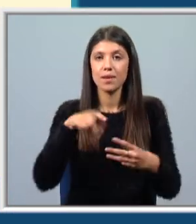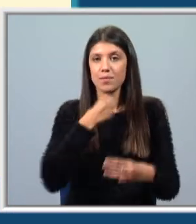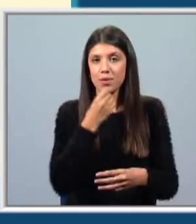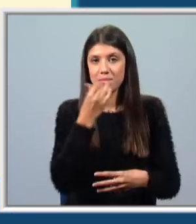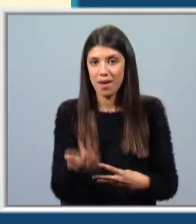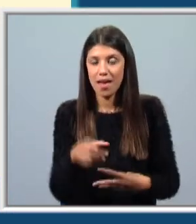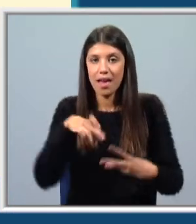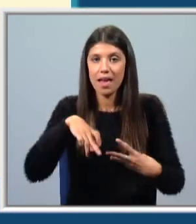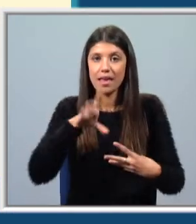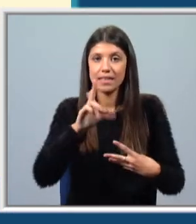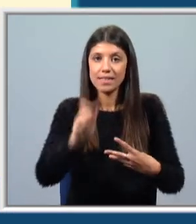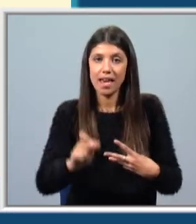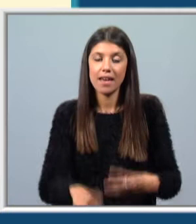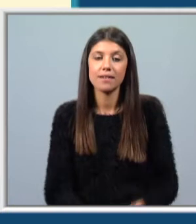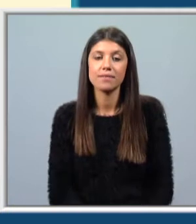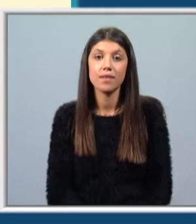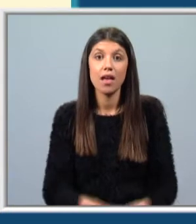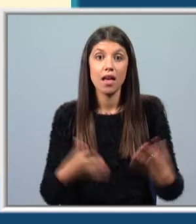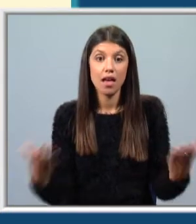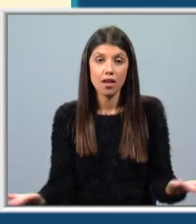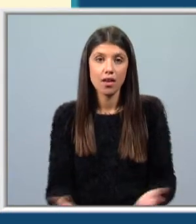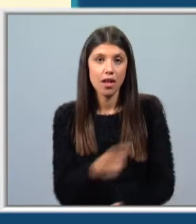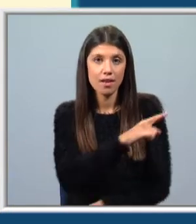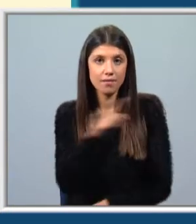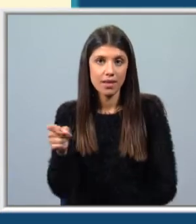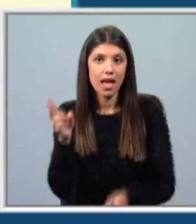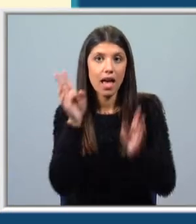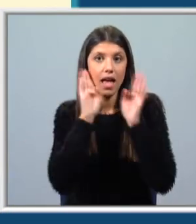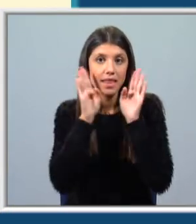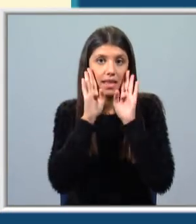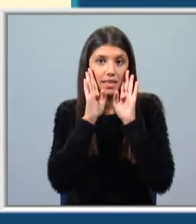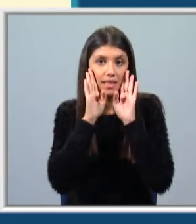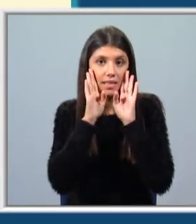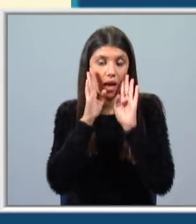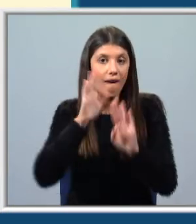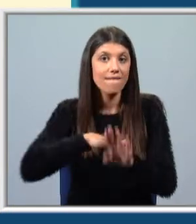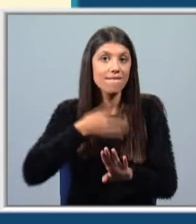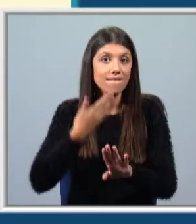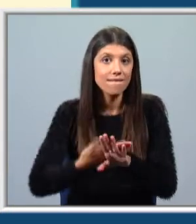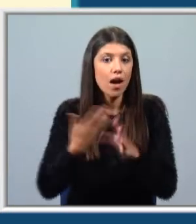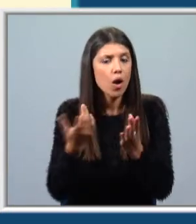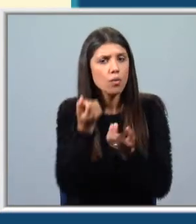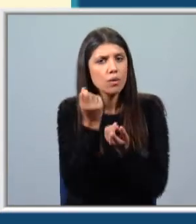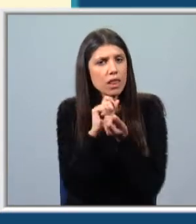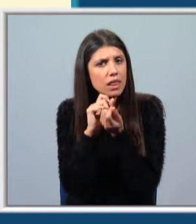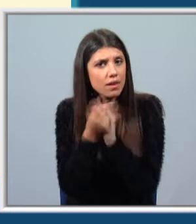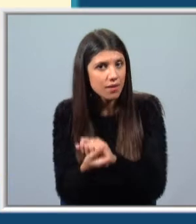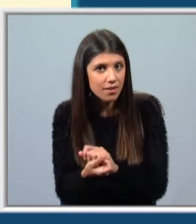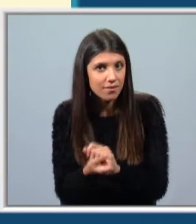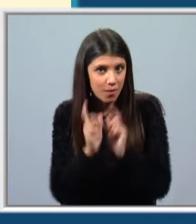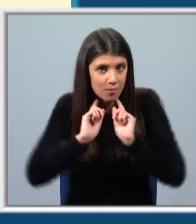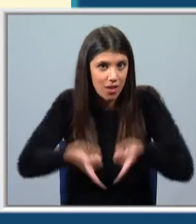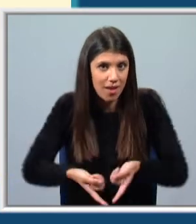Muito bem, nha. Agora vais ter que prestar mais atenção. Vai ser um bocadinho diferente. Vamos